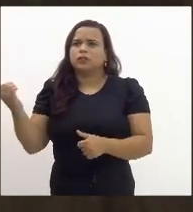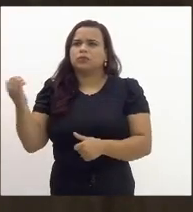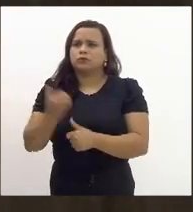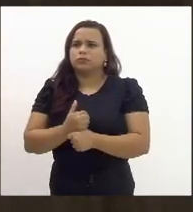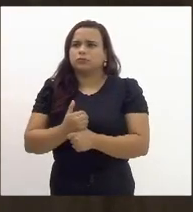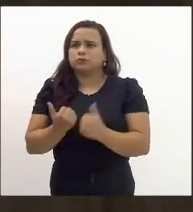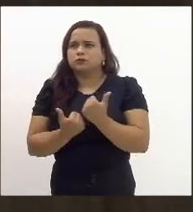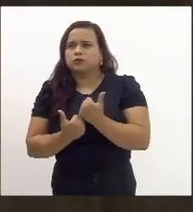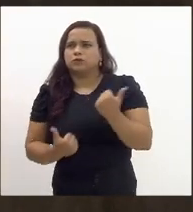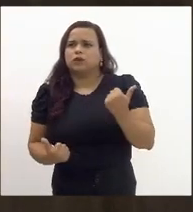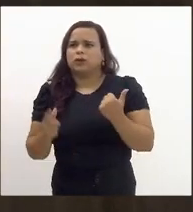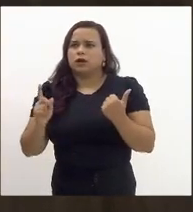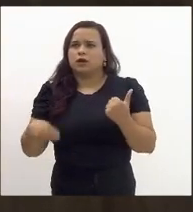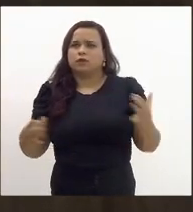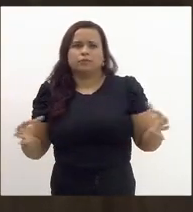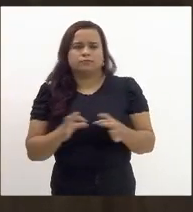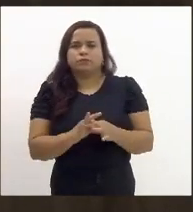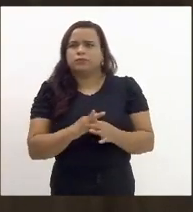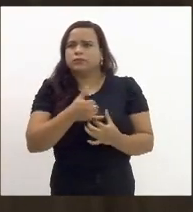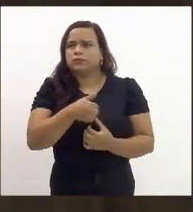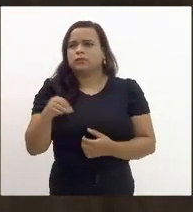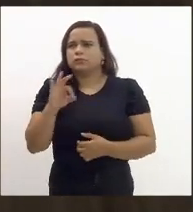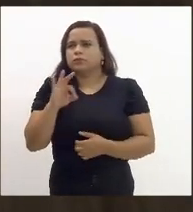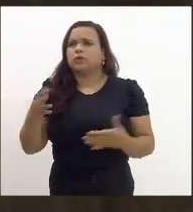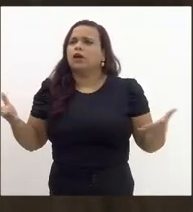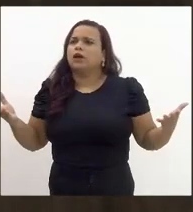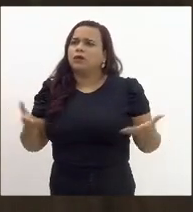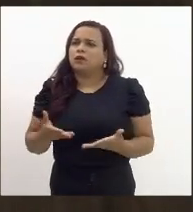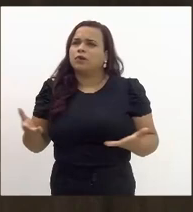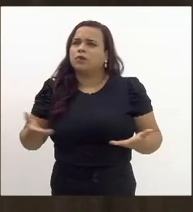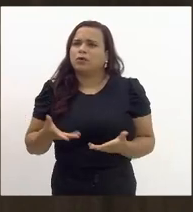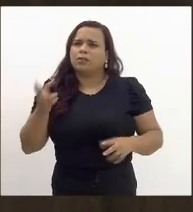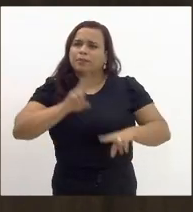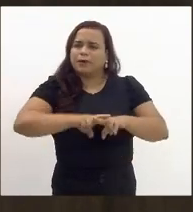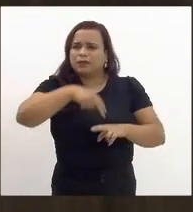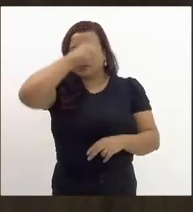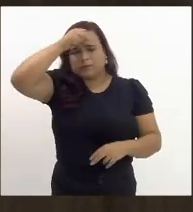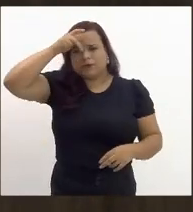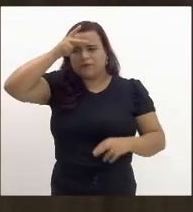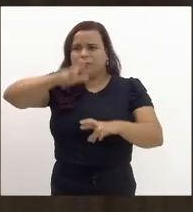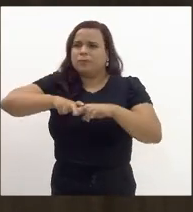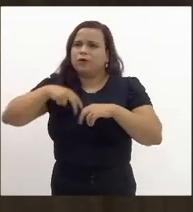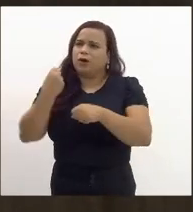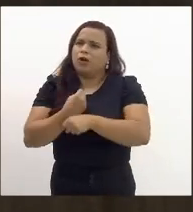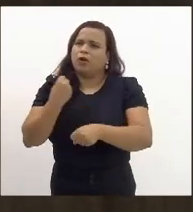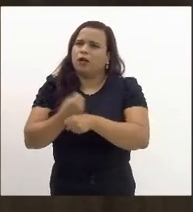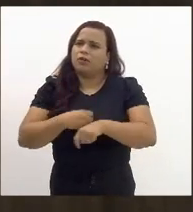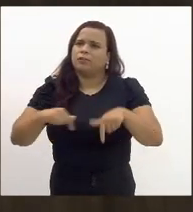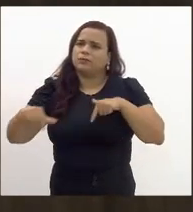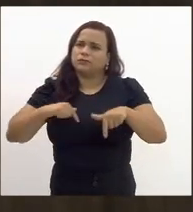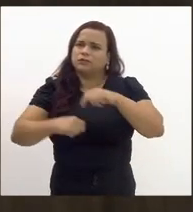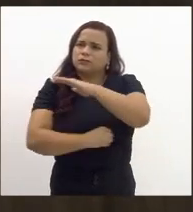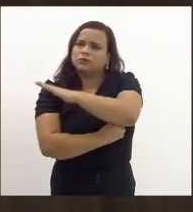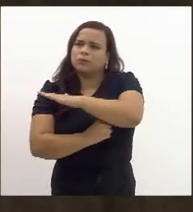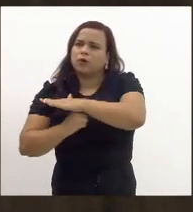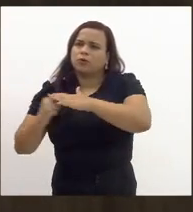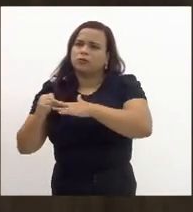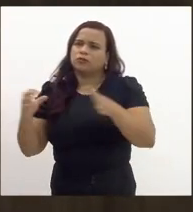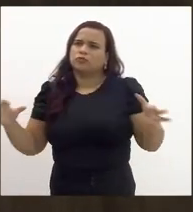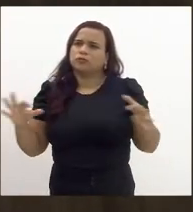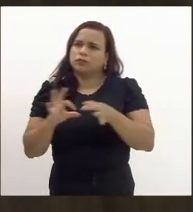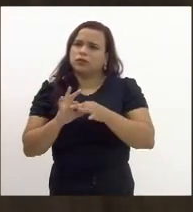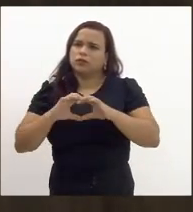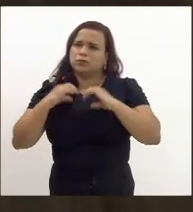um aliado e ficaria 100%. E hoje querer prender um prefeito porque está fazendo uma ponte ligando duas